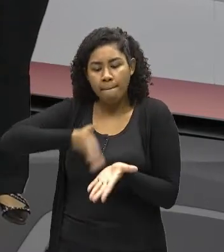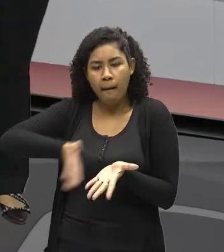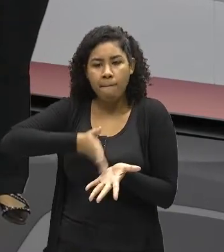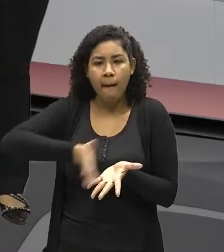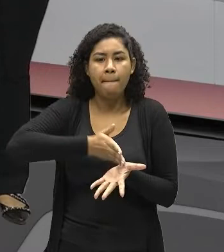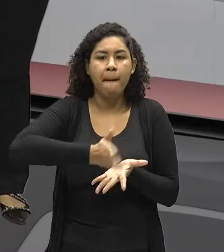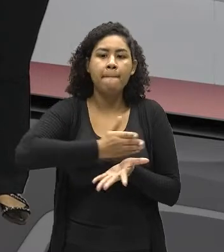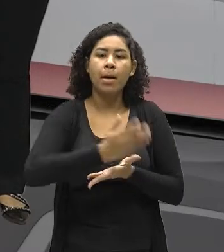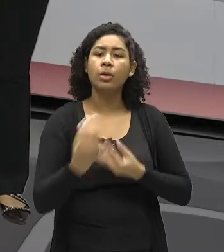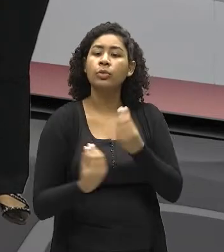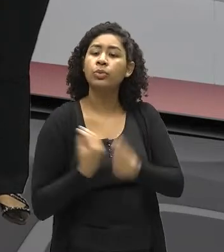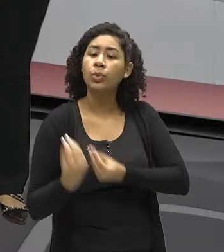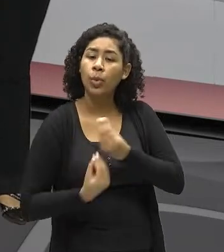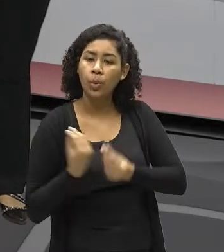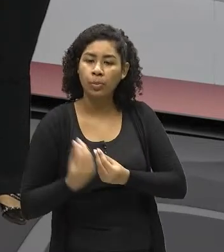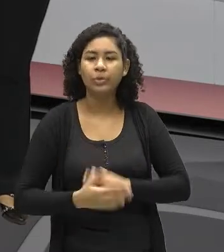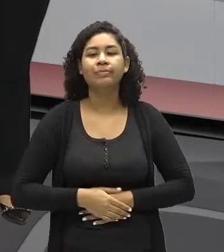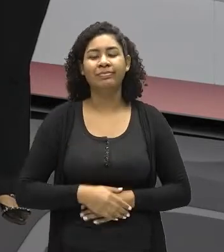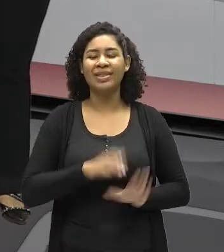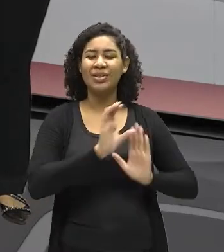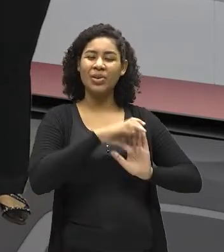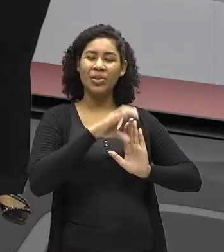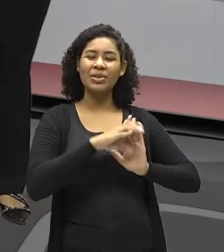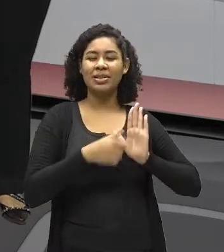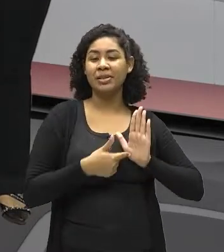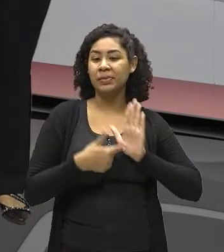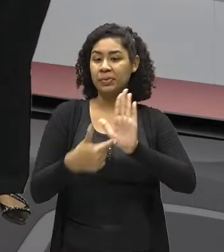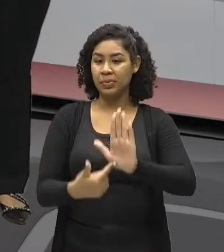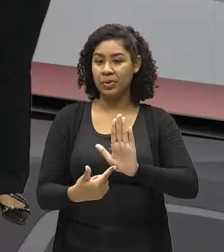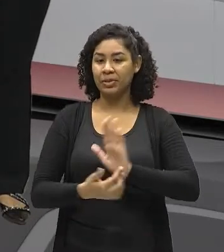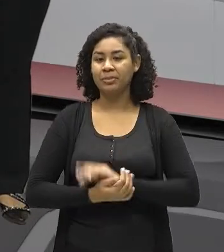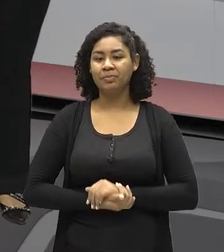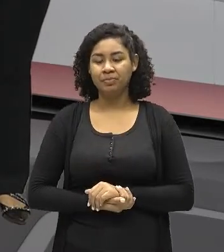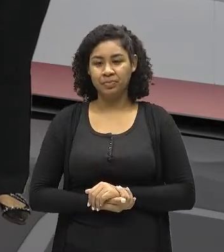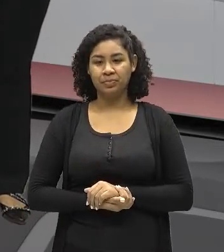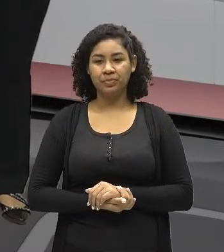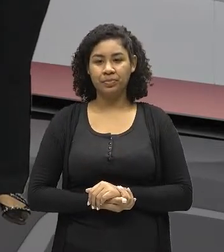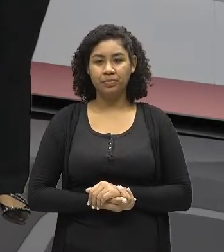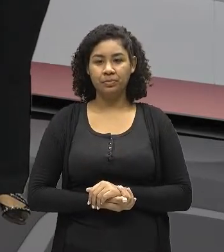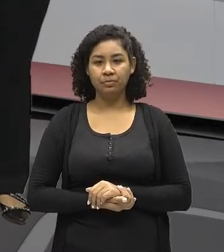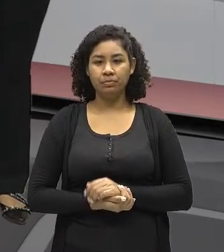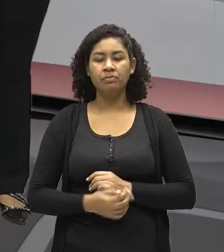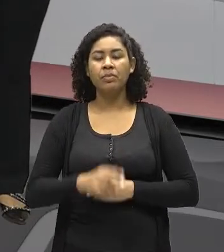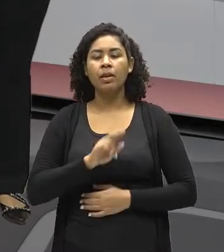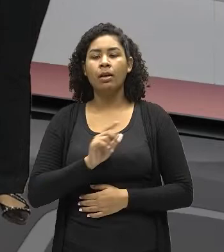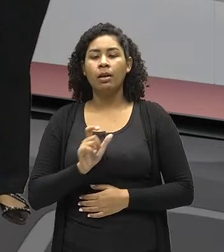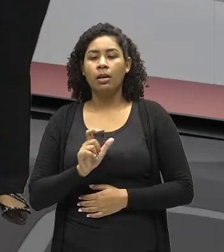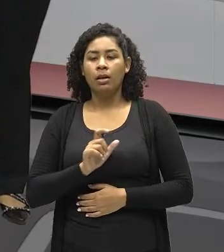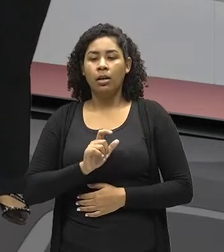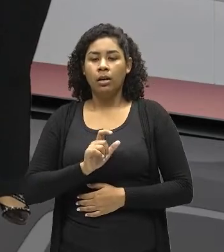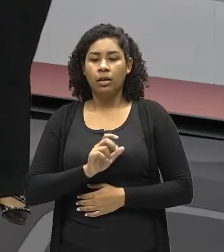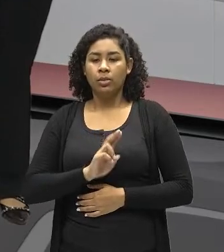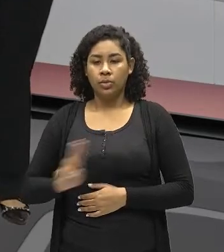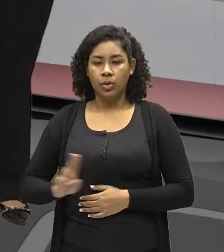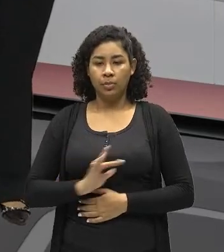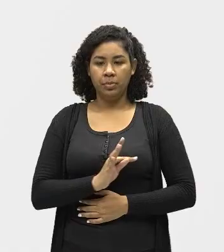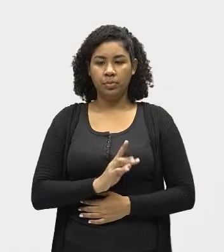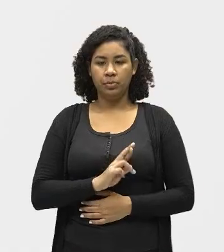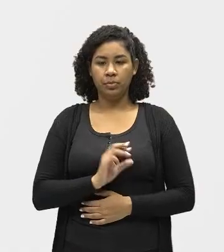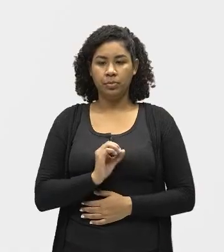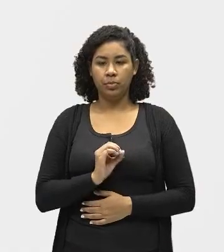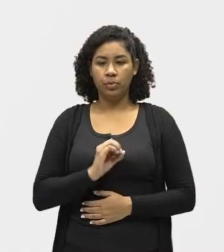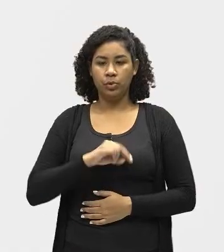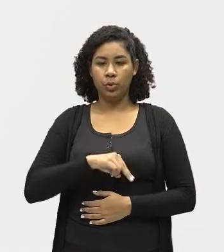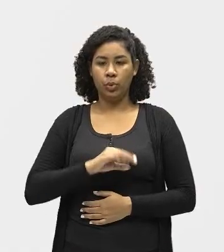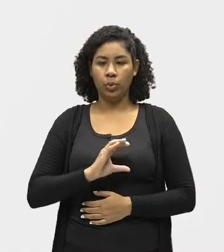trouxe o conceito para vocês vão já ver, é esse o seguinte. O que é um tronco linguístico? Olha o que diz aí no texto. O